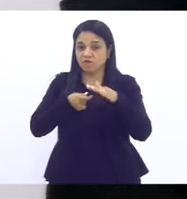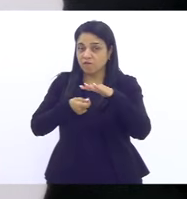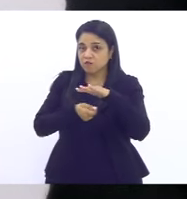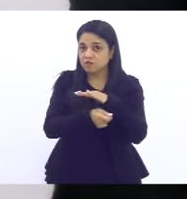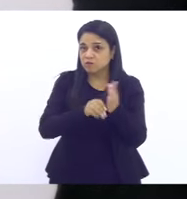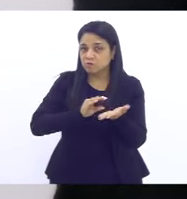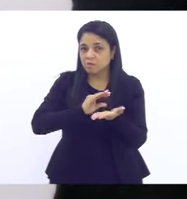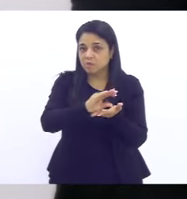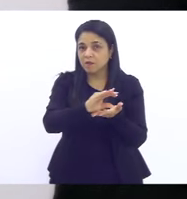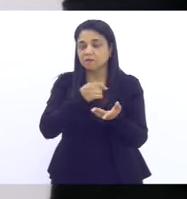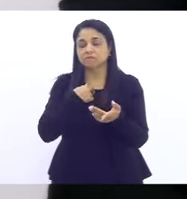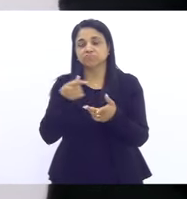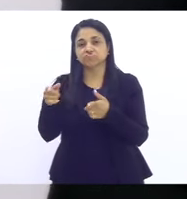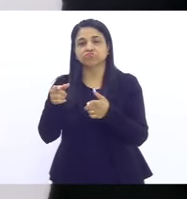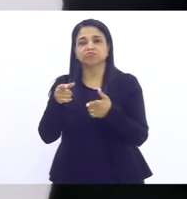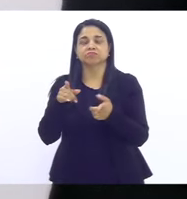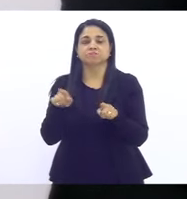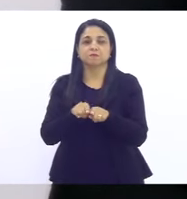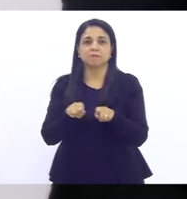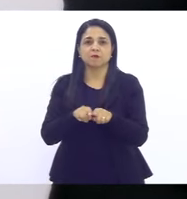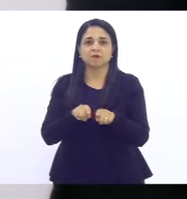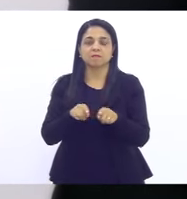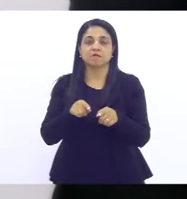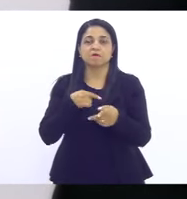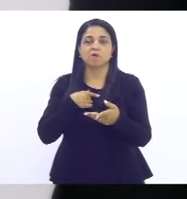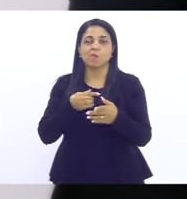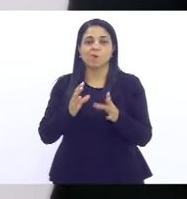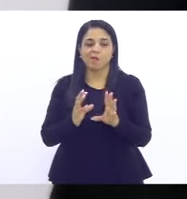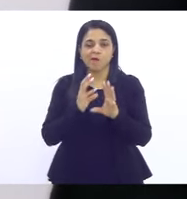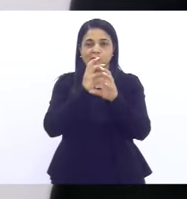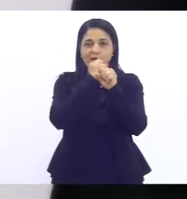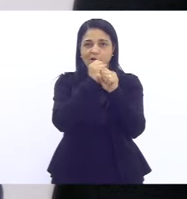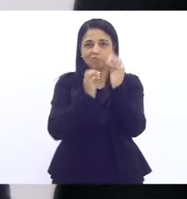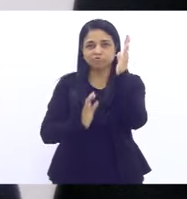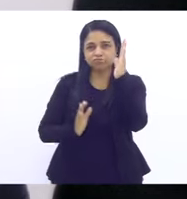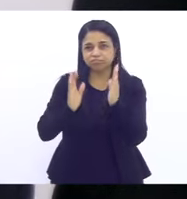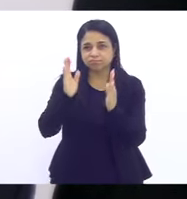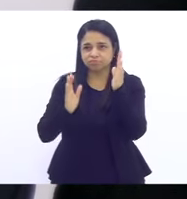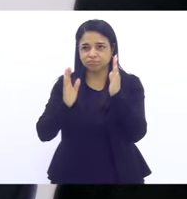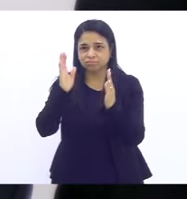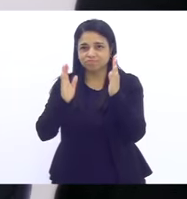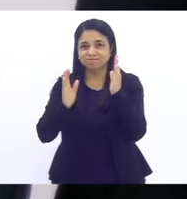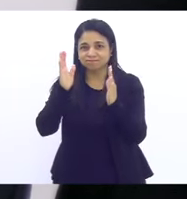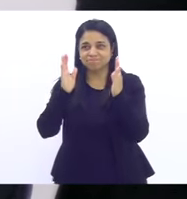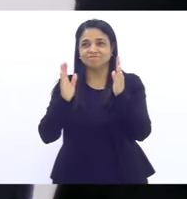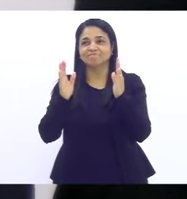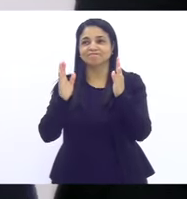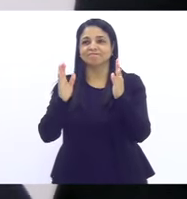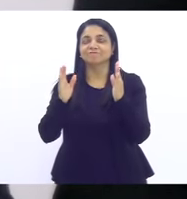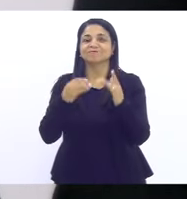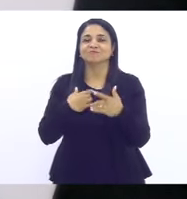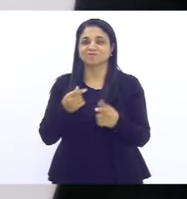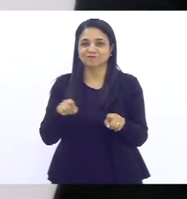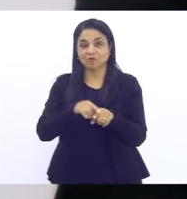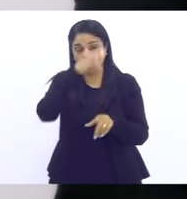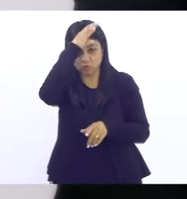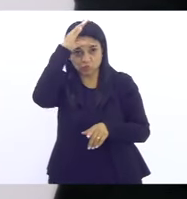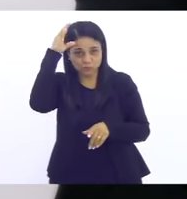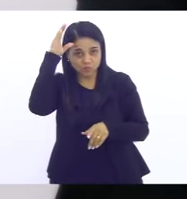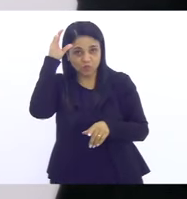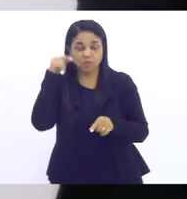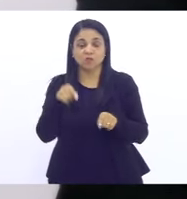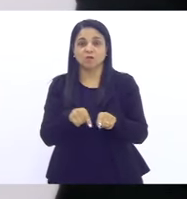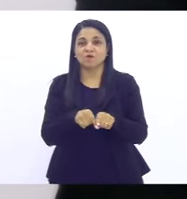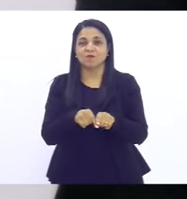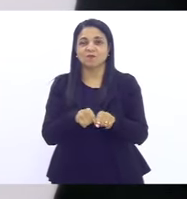investimentos realizados pela distribuidora, o cálculo da duração equivalente da interrupção por unidade consumidora e a frequência